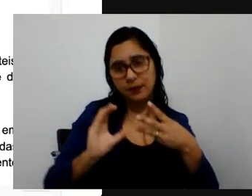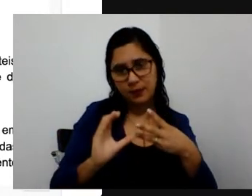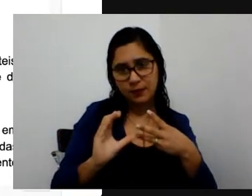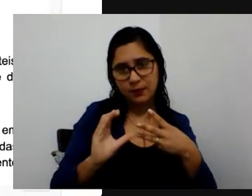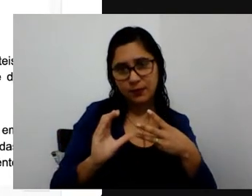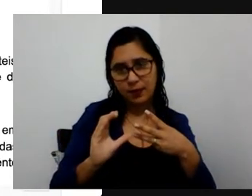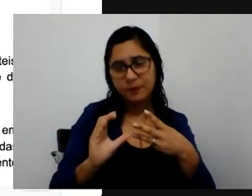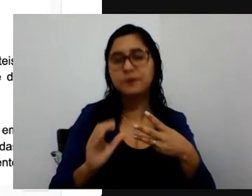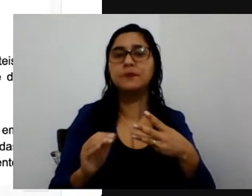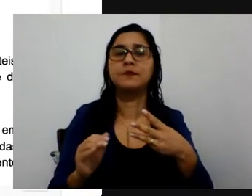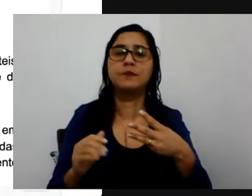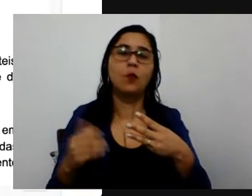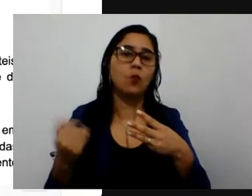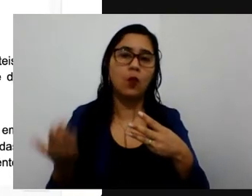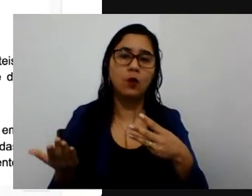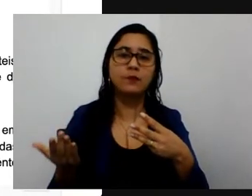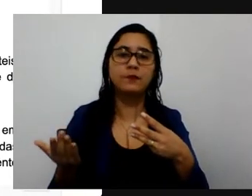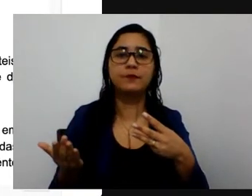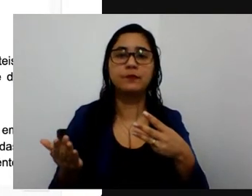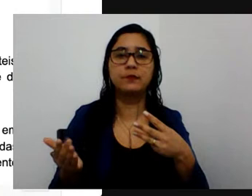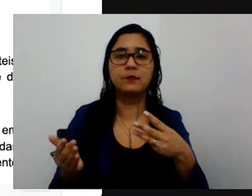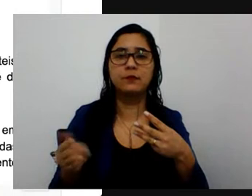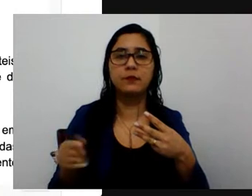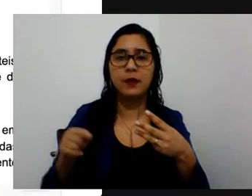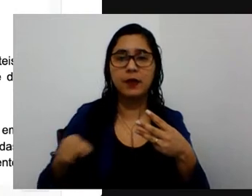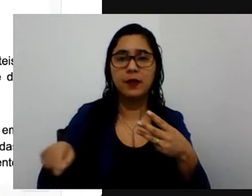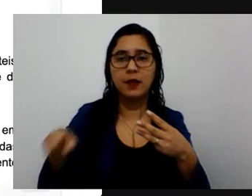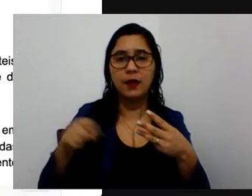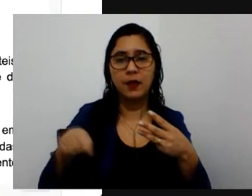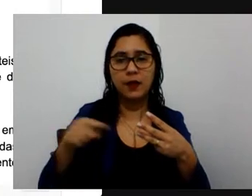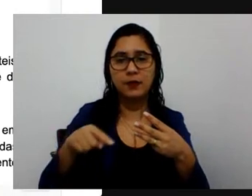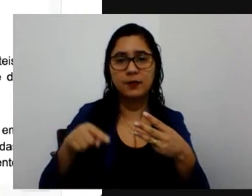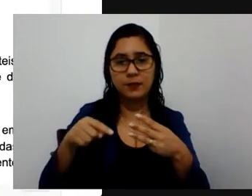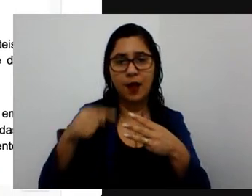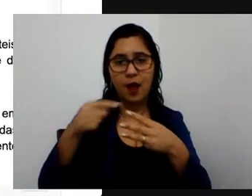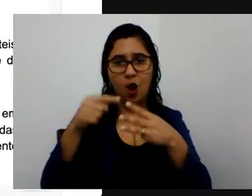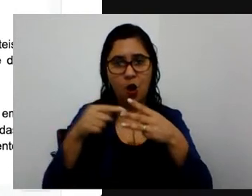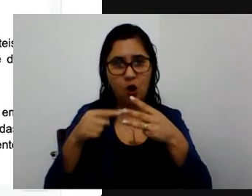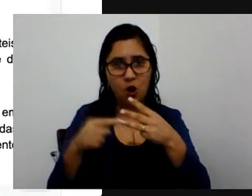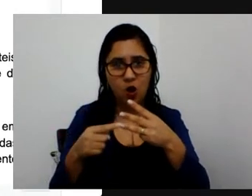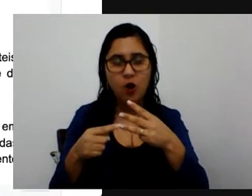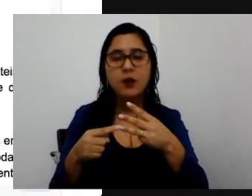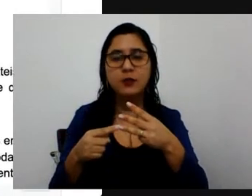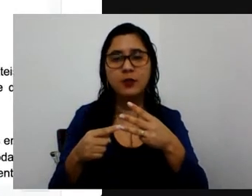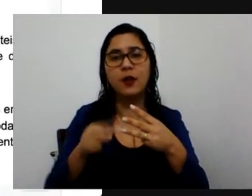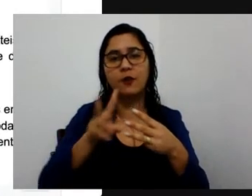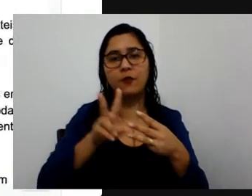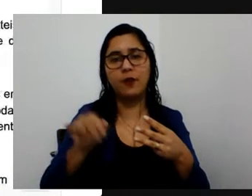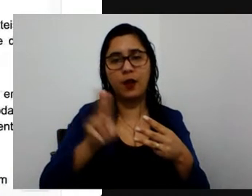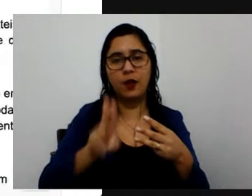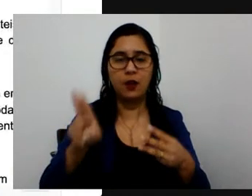designada por C, e essa ordem, conforme indicada, será utilizada